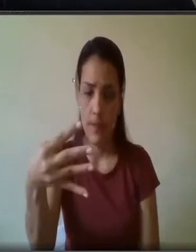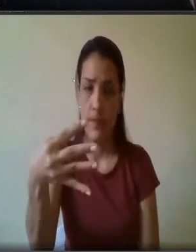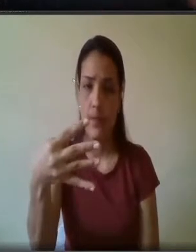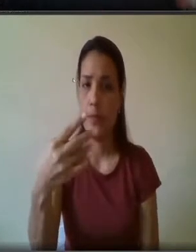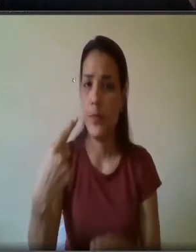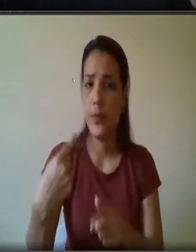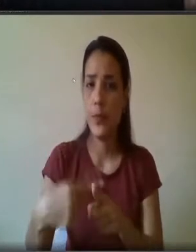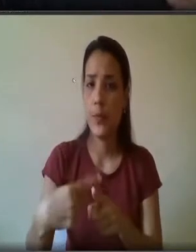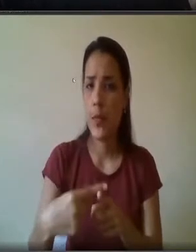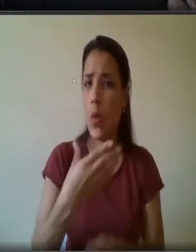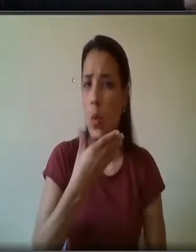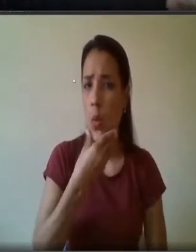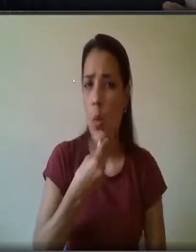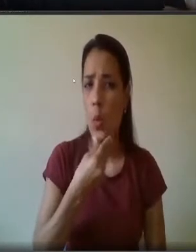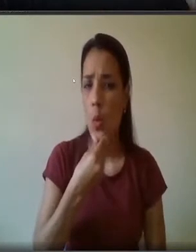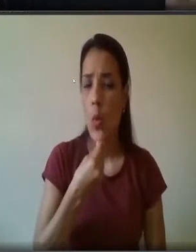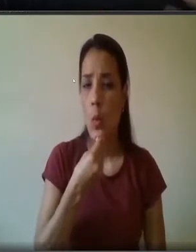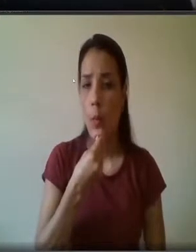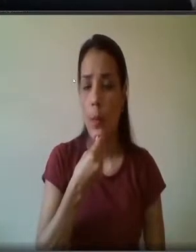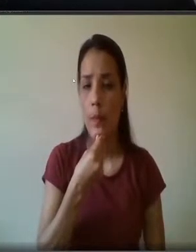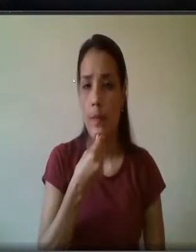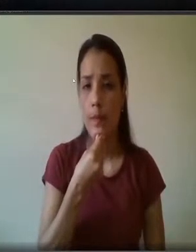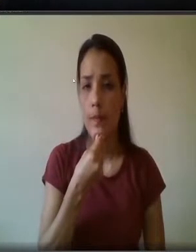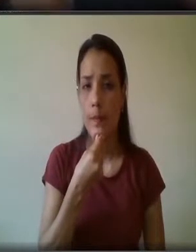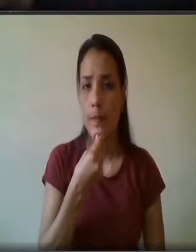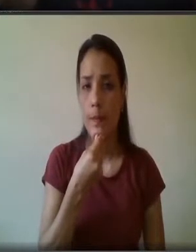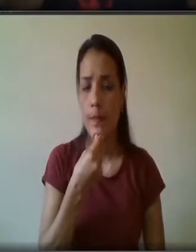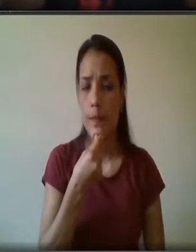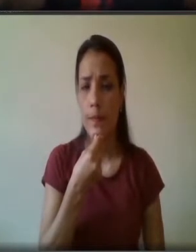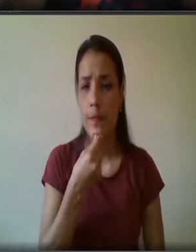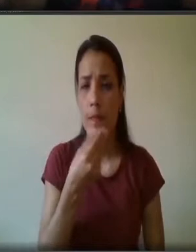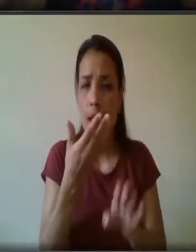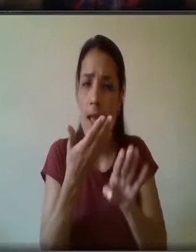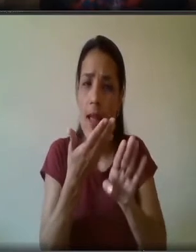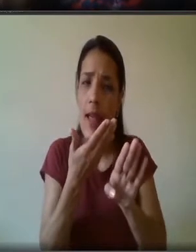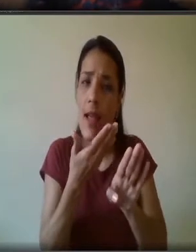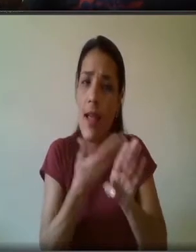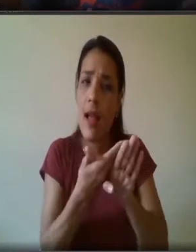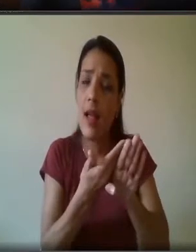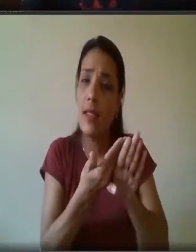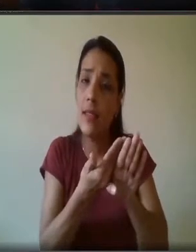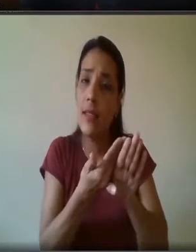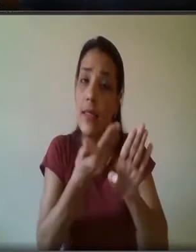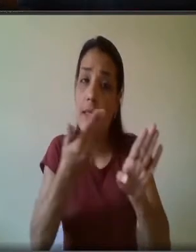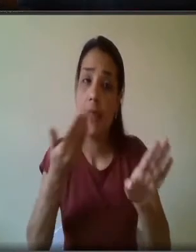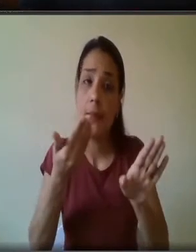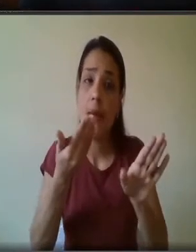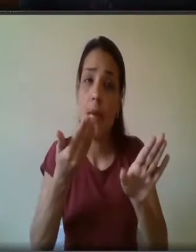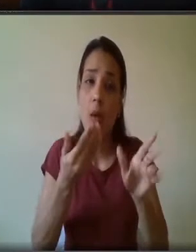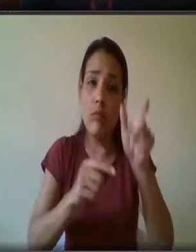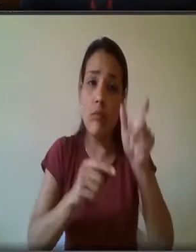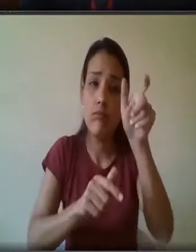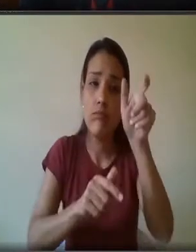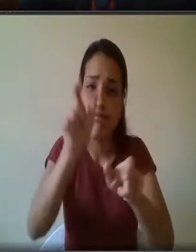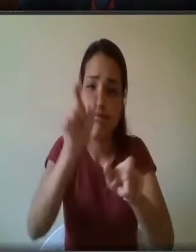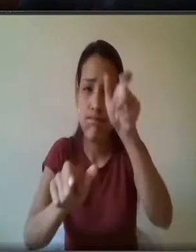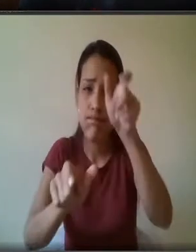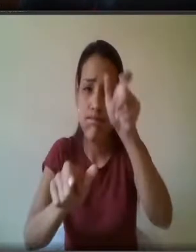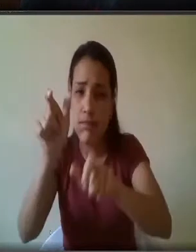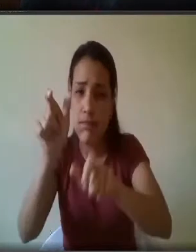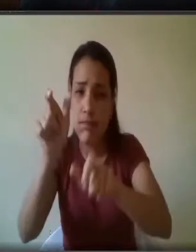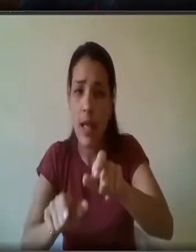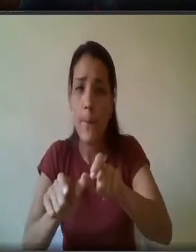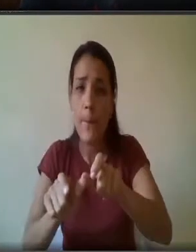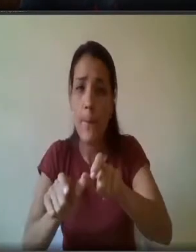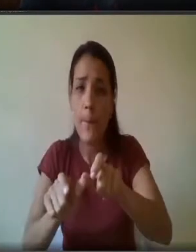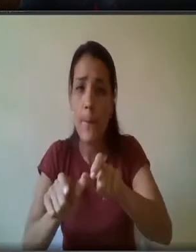homem ele separou isso didaticamente para até conhecer melhor tudo o que está acontecendo. Então, você vai